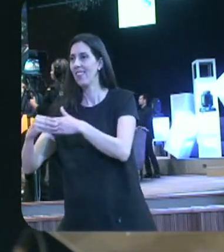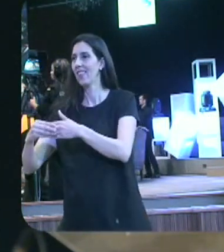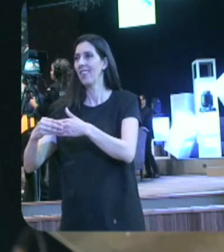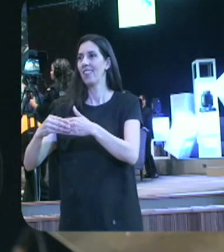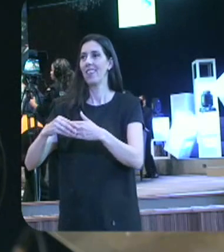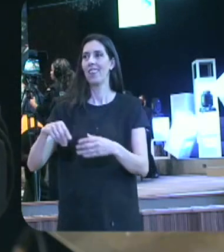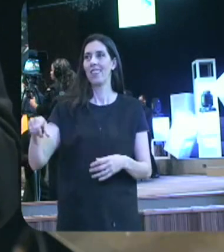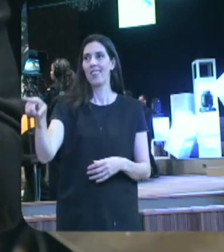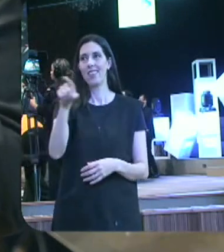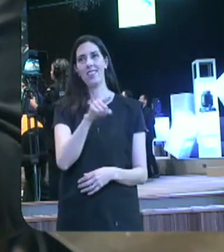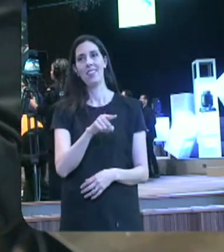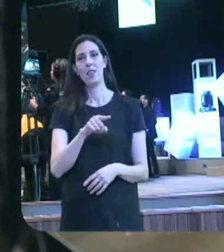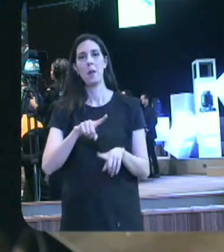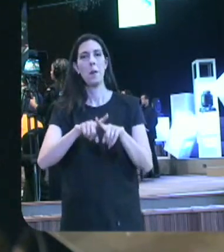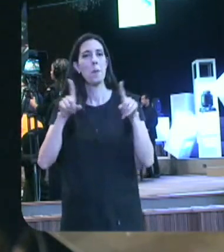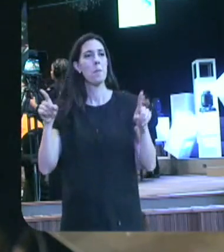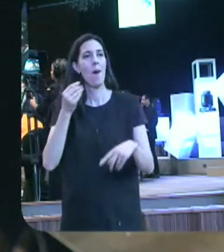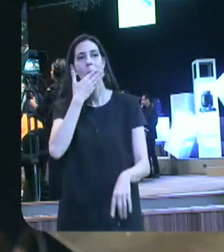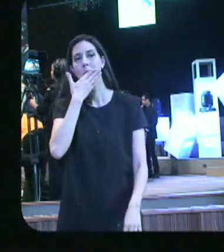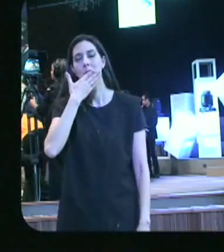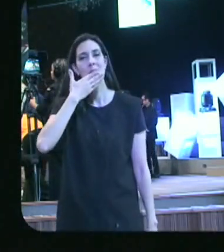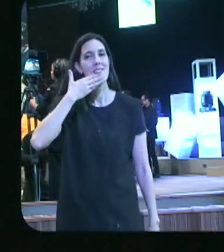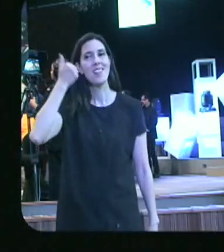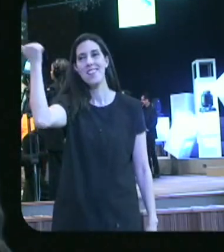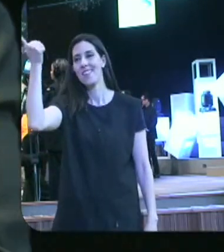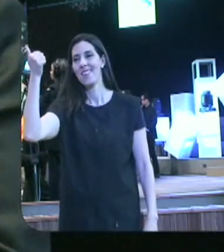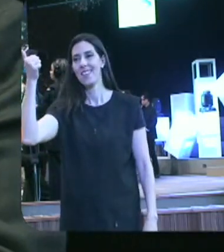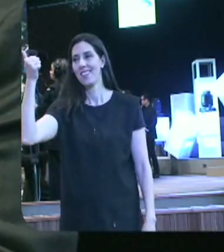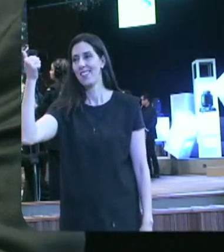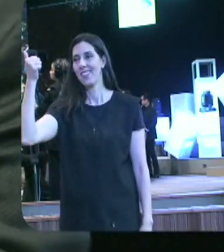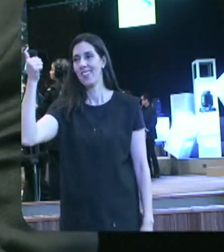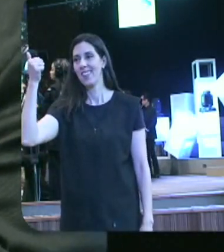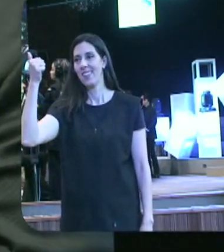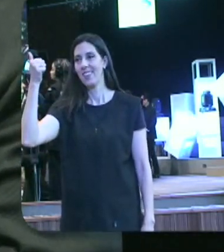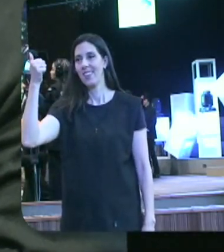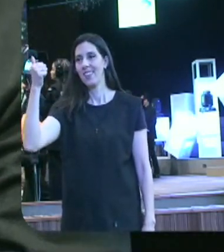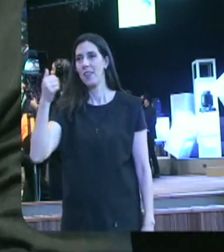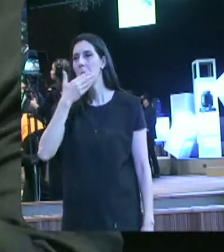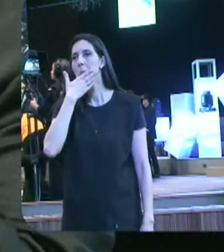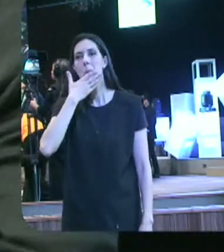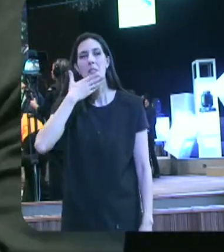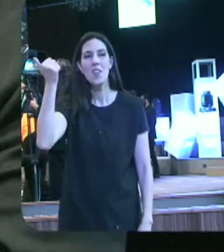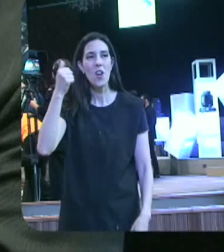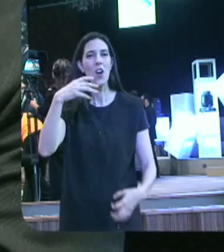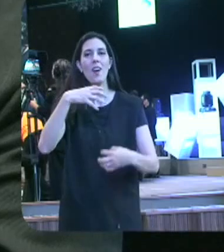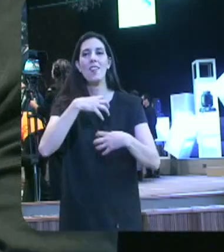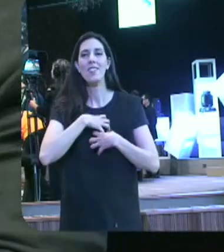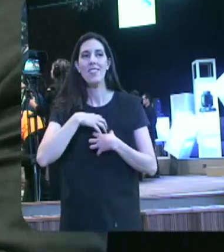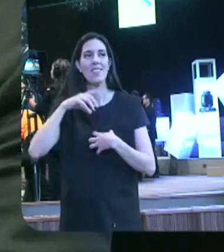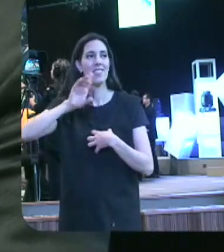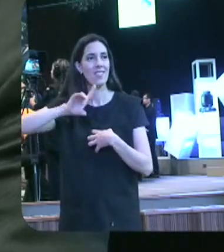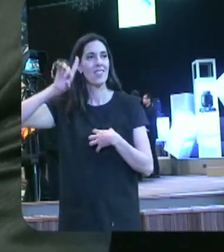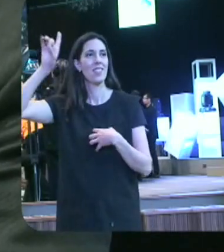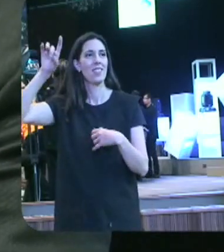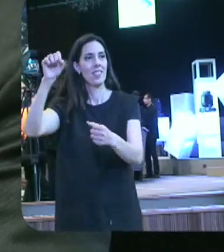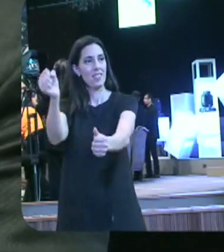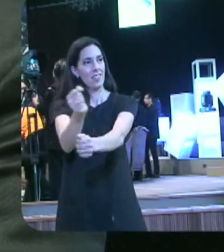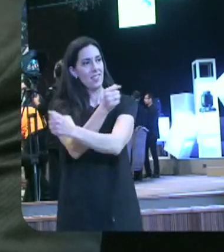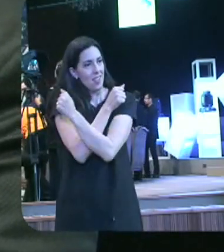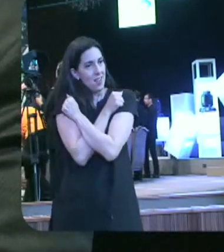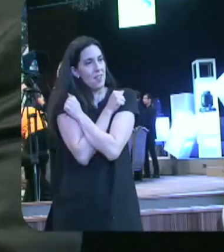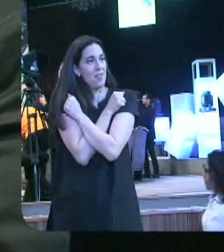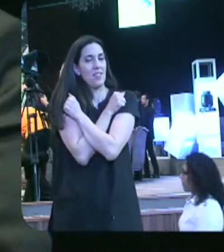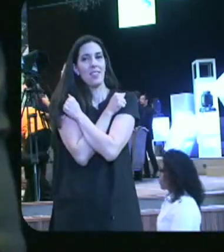coisa melhor, não tem coisa melhor do que sentir os braços do Pai em volta da